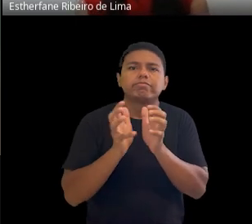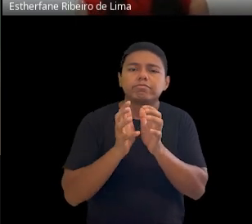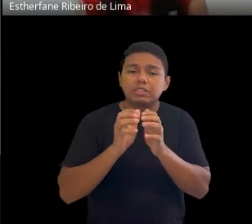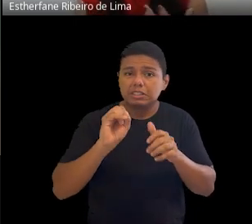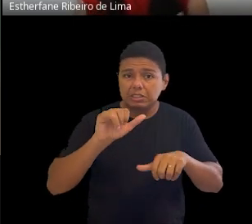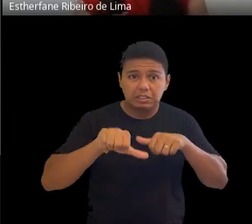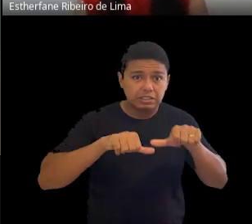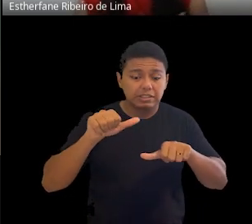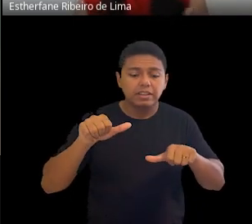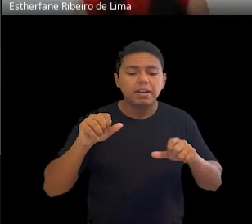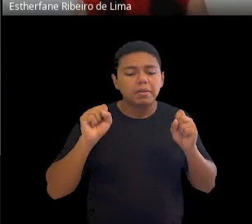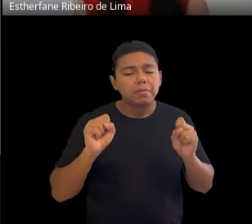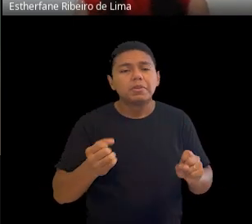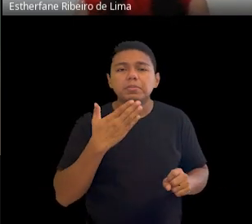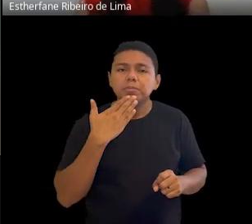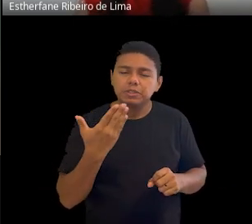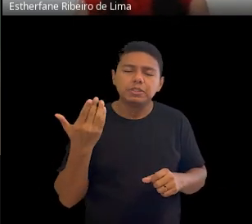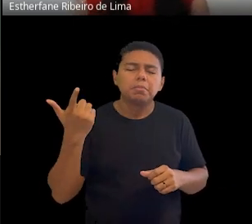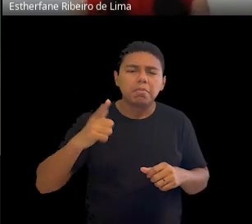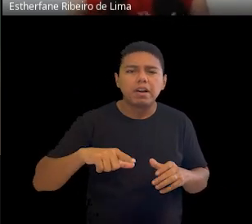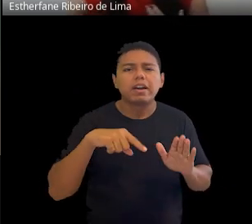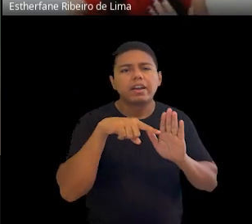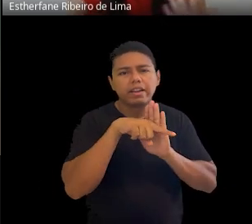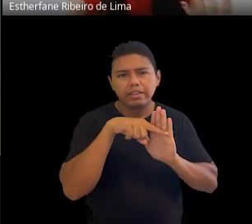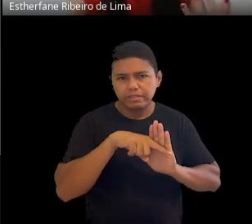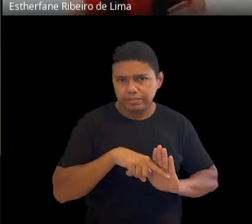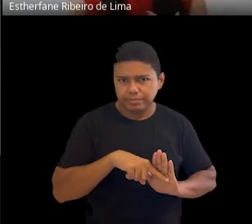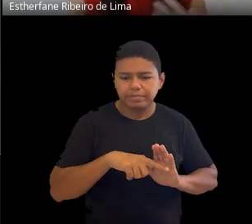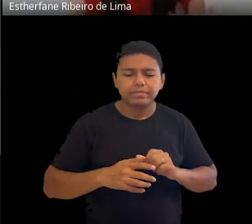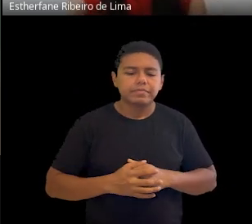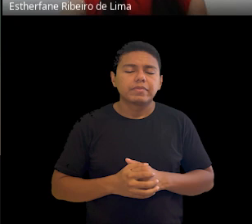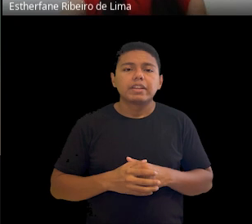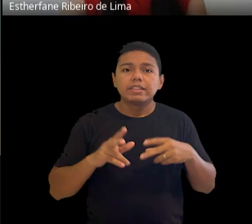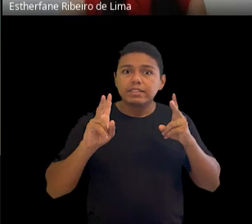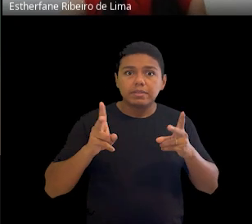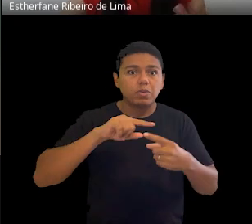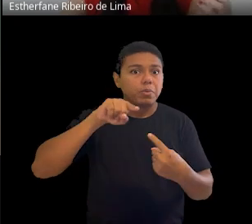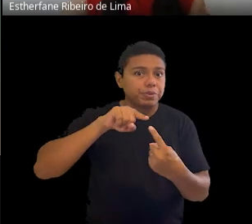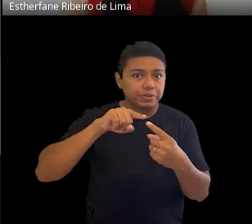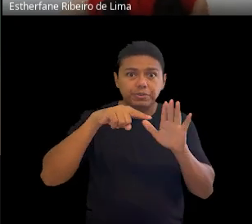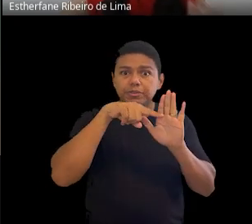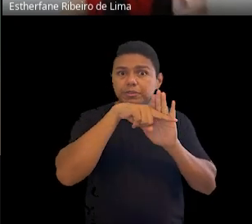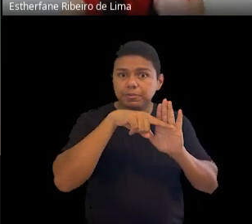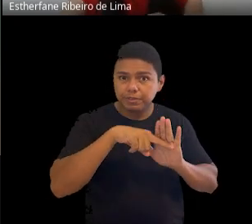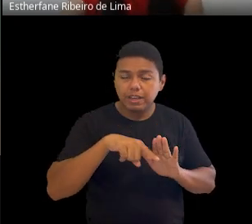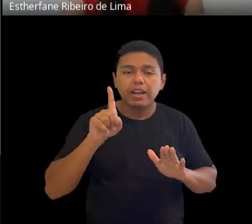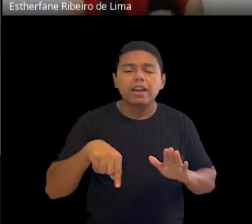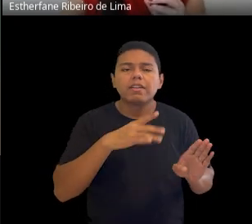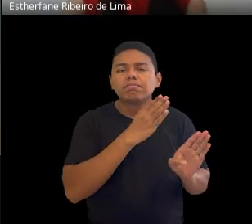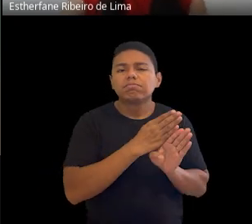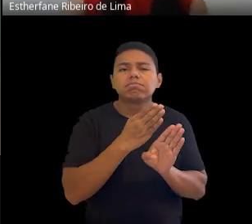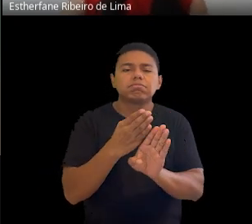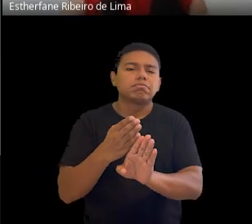pode solicitar, acrescentar outros exames também. Então, a finalidade desses exames é exatamente dessa